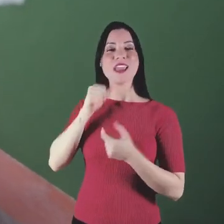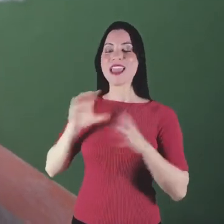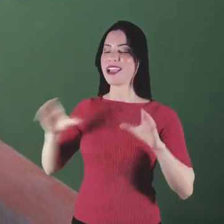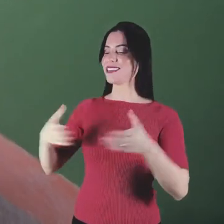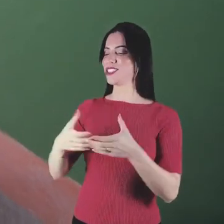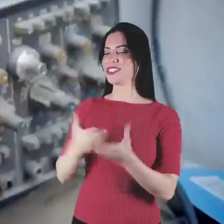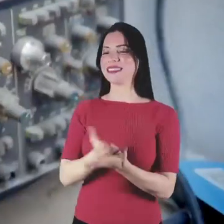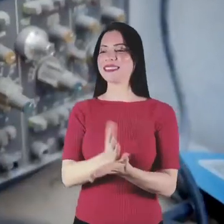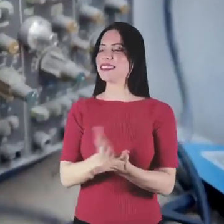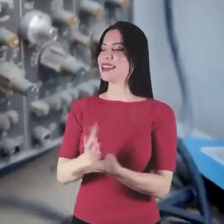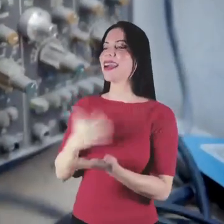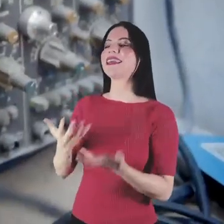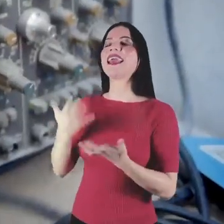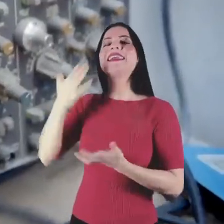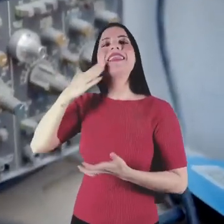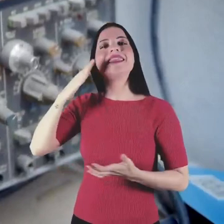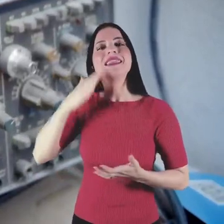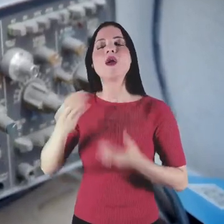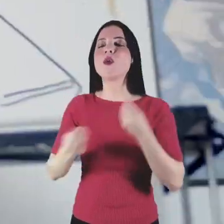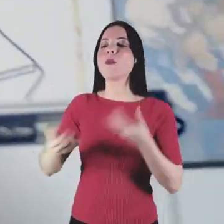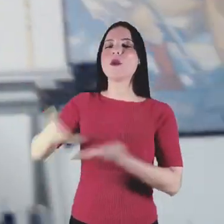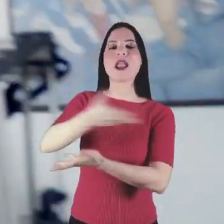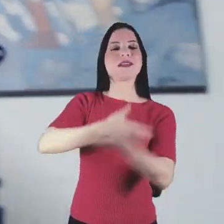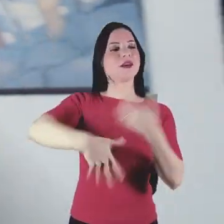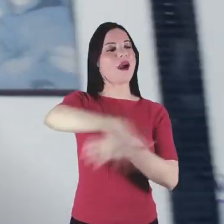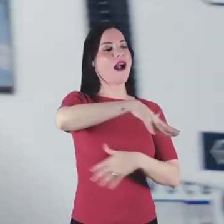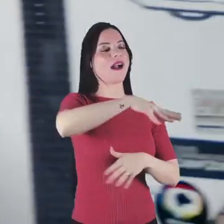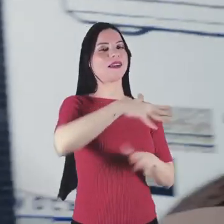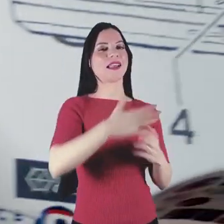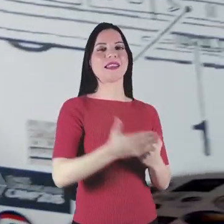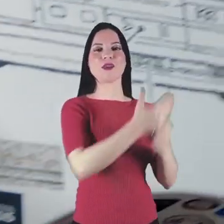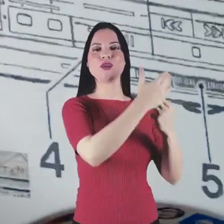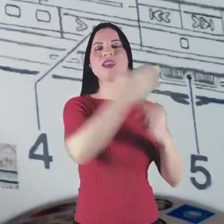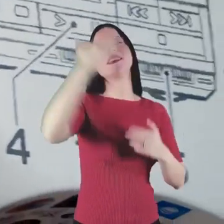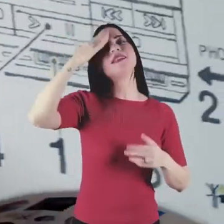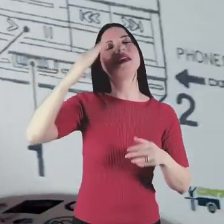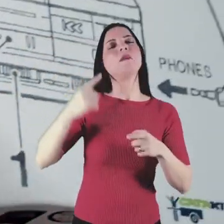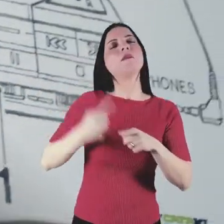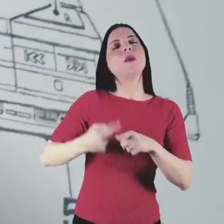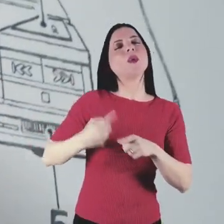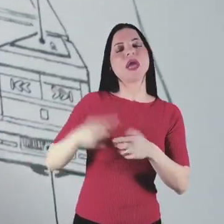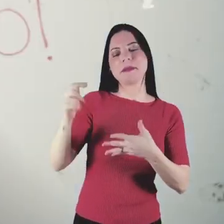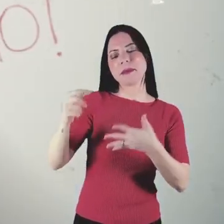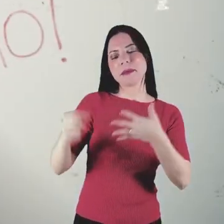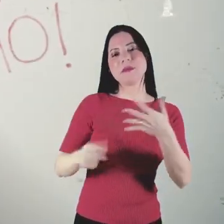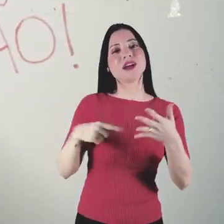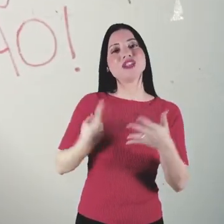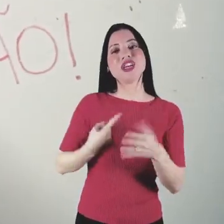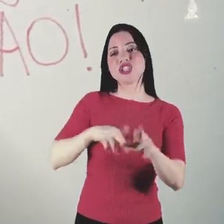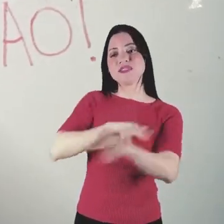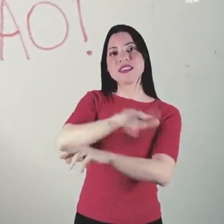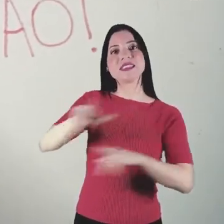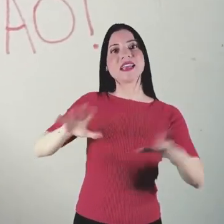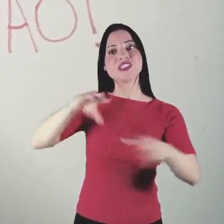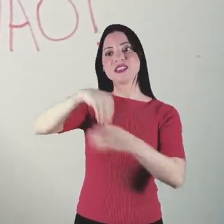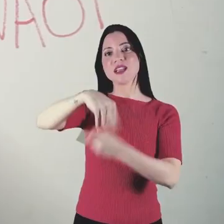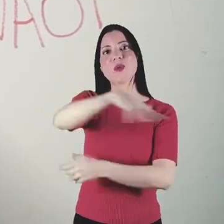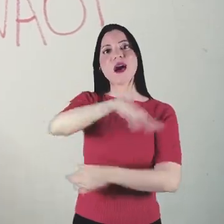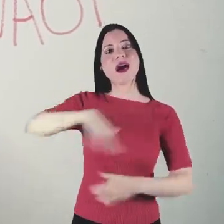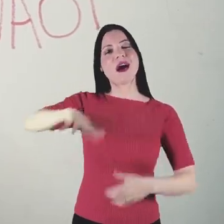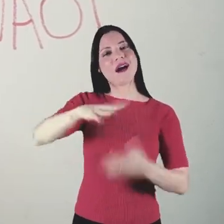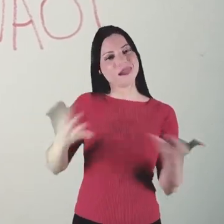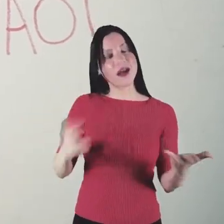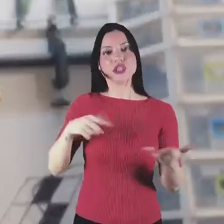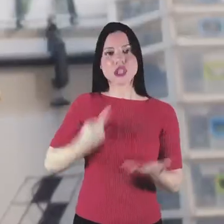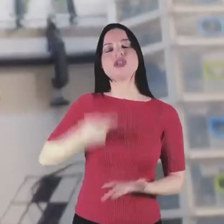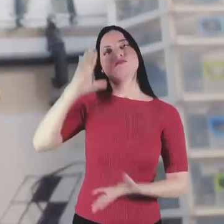de mulheres inquietas que queriam entender melhor sobre a nossa relação com tecnologia, entender os motivos pelos quais a gente tem tão pouca diversidade